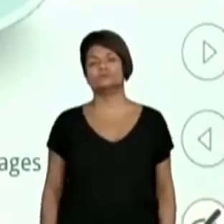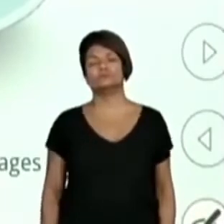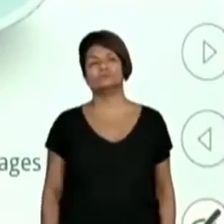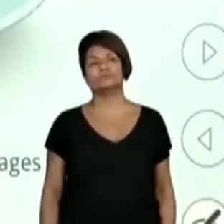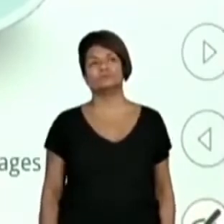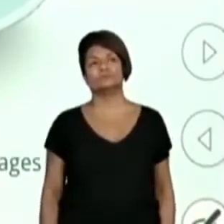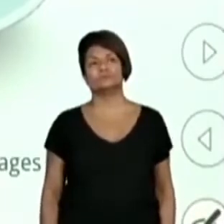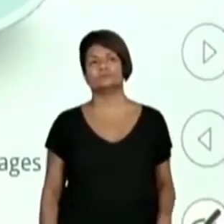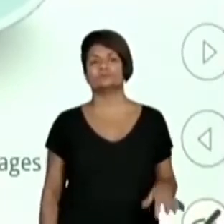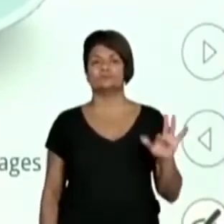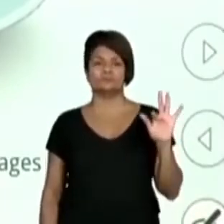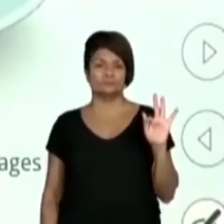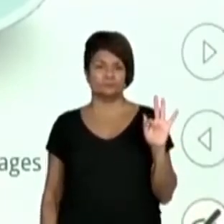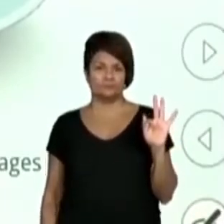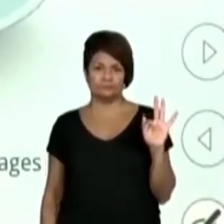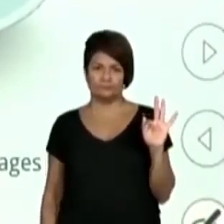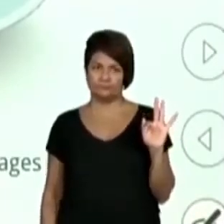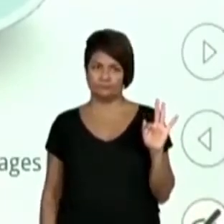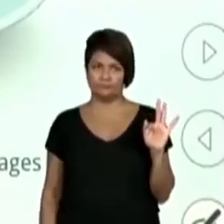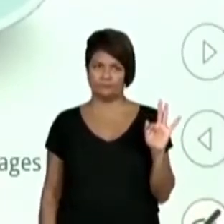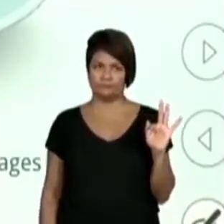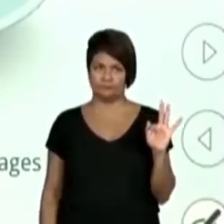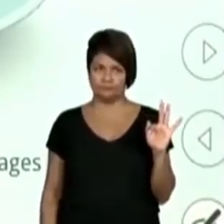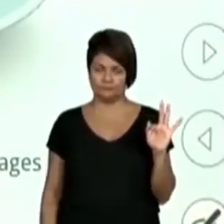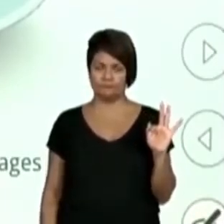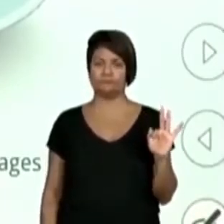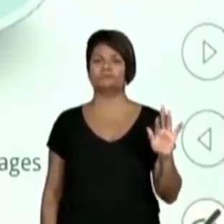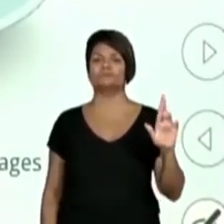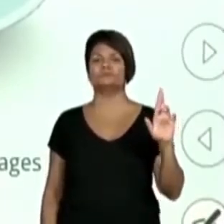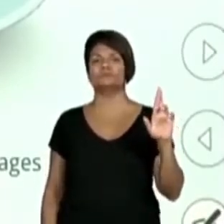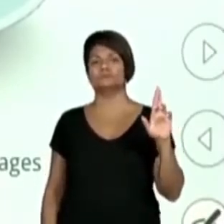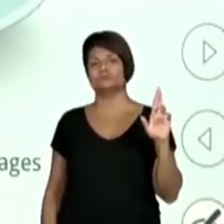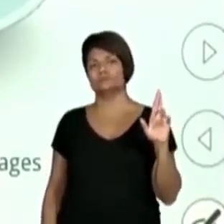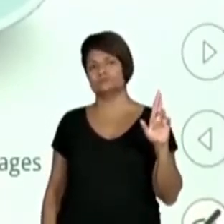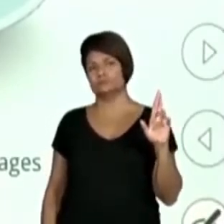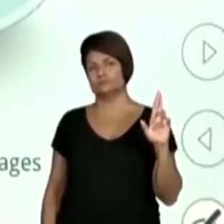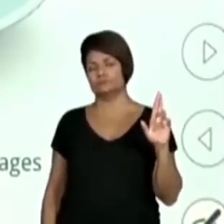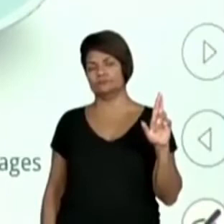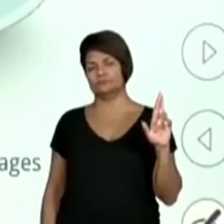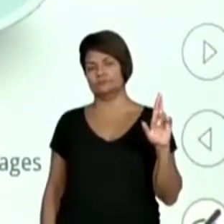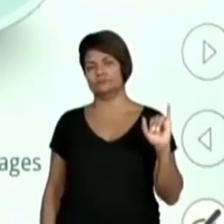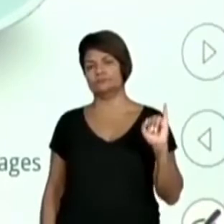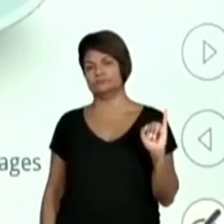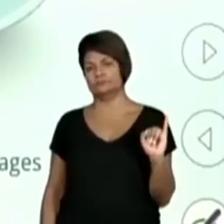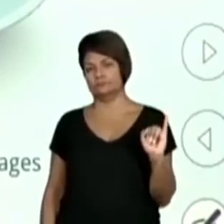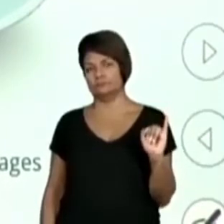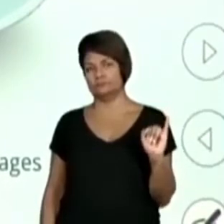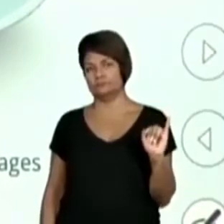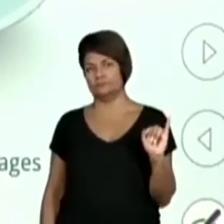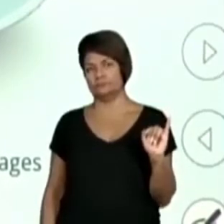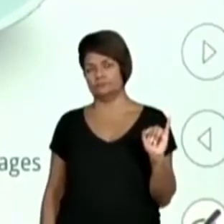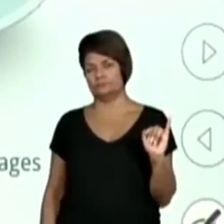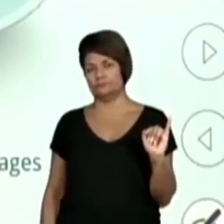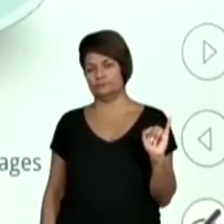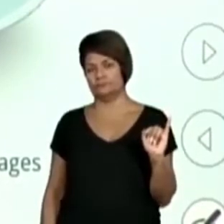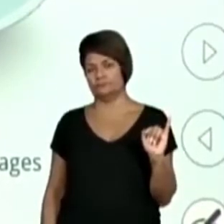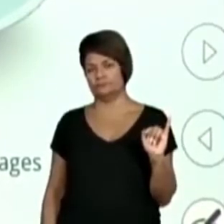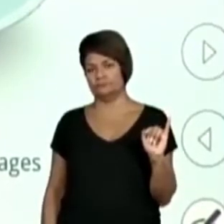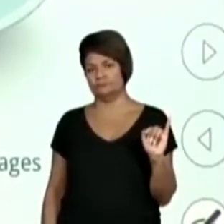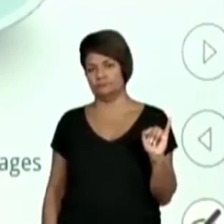I. Frango, então eu vou repetir o F, o R, fri.